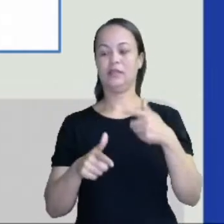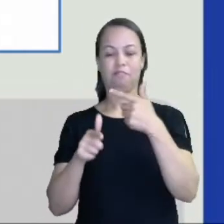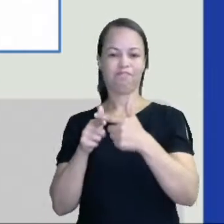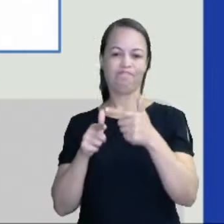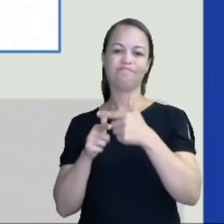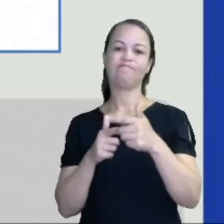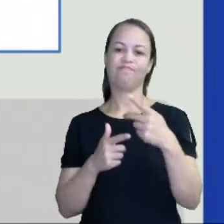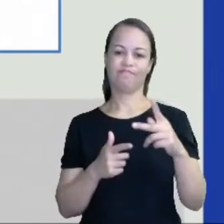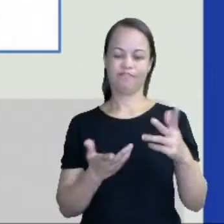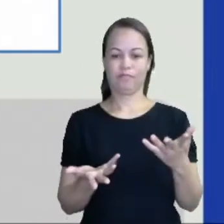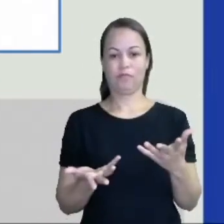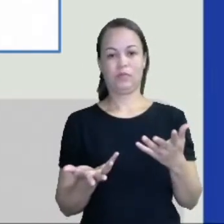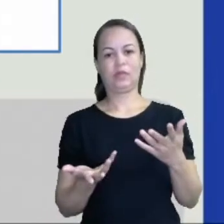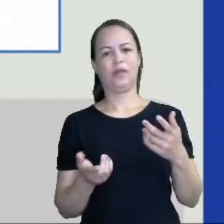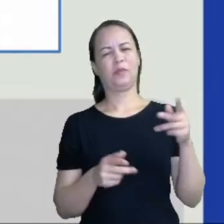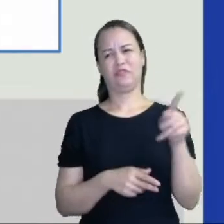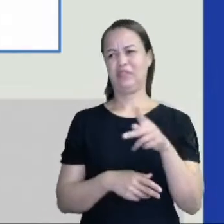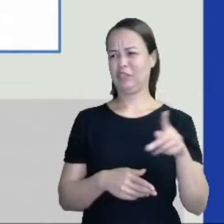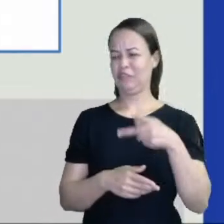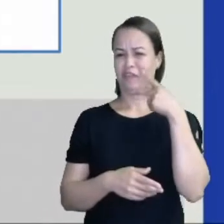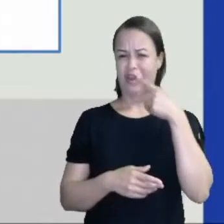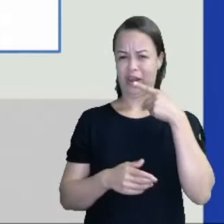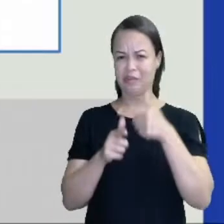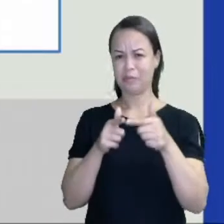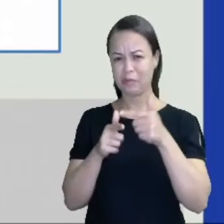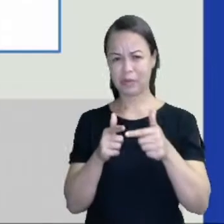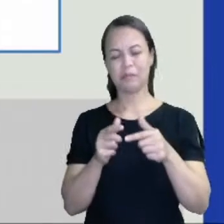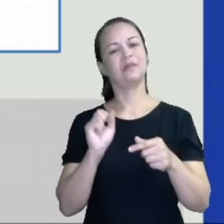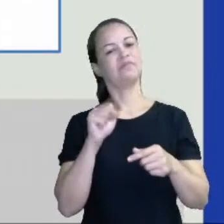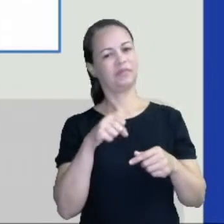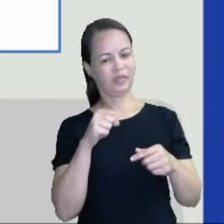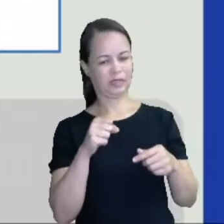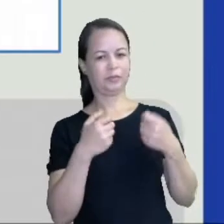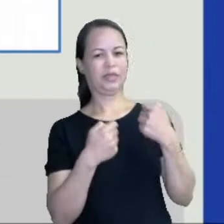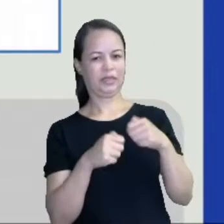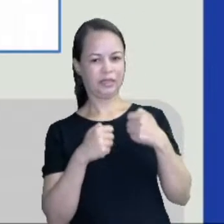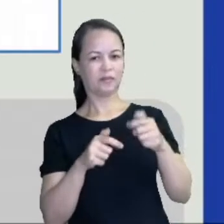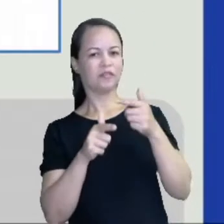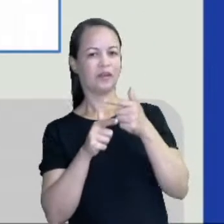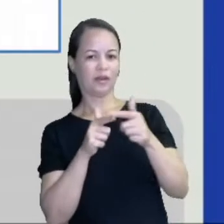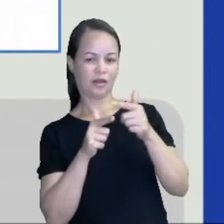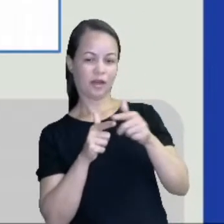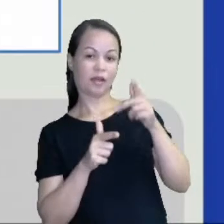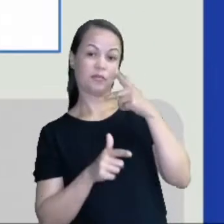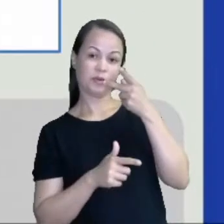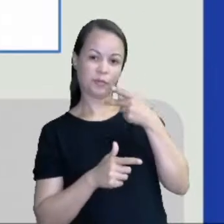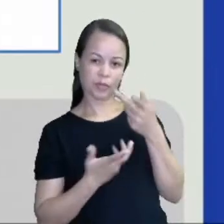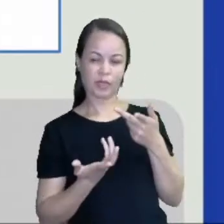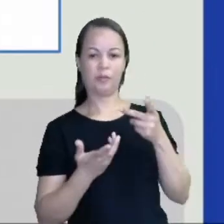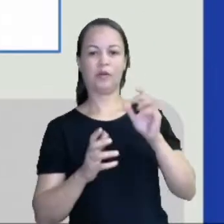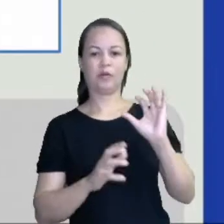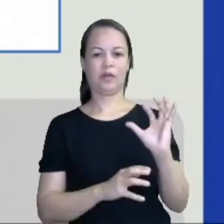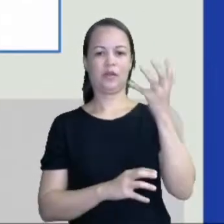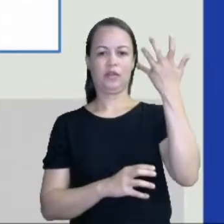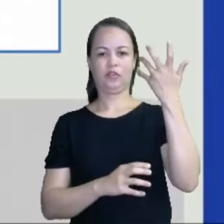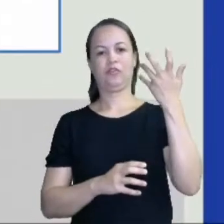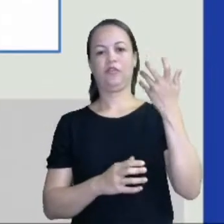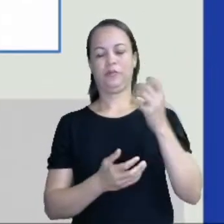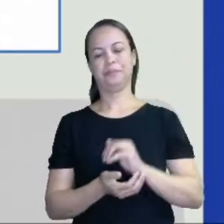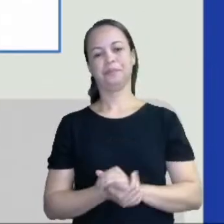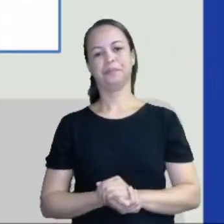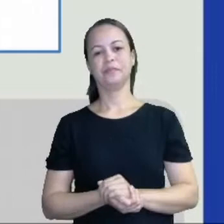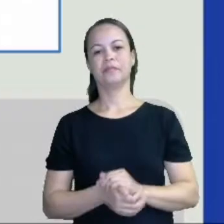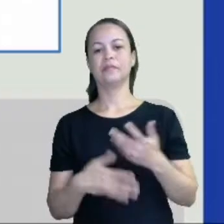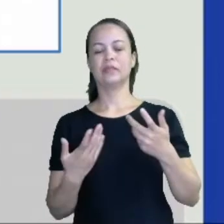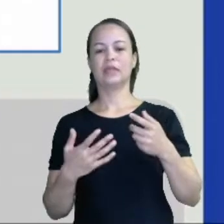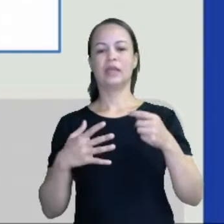dos problemas para arranjar solução, tá bom? Então vamos lá, o objetivo da aprendizagem de hoje é aprender a identificar